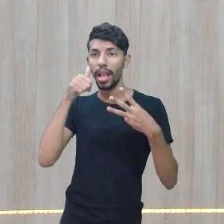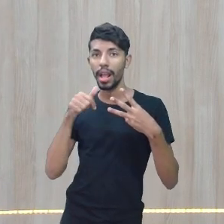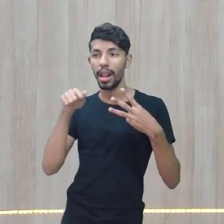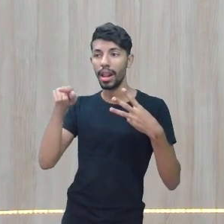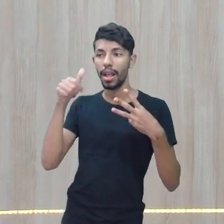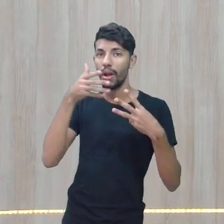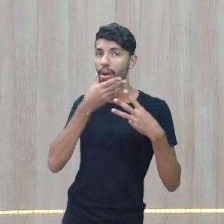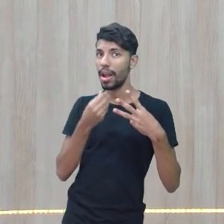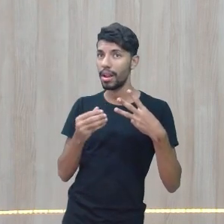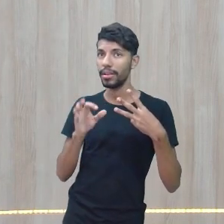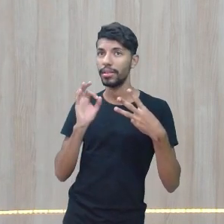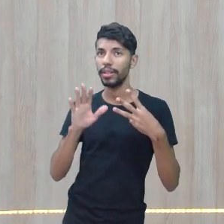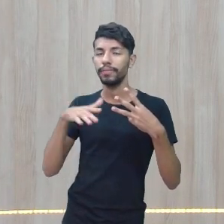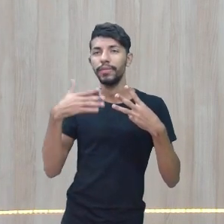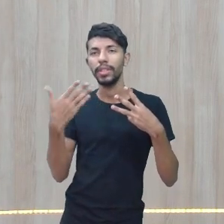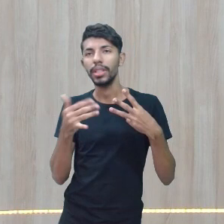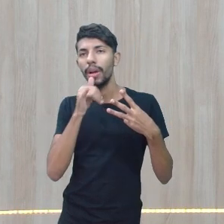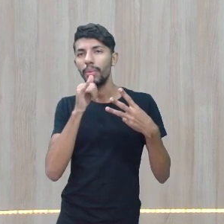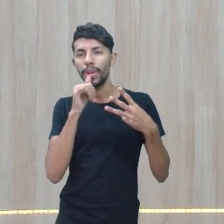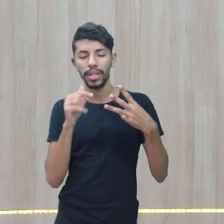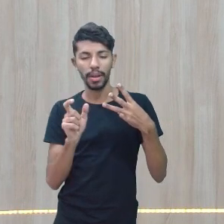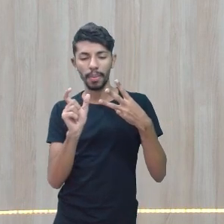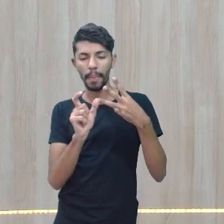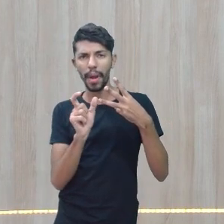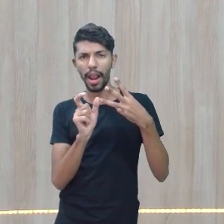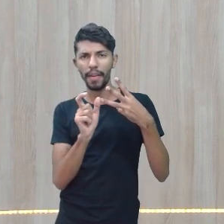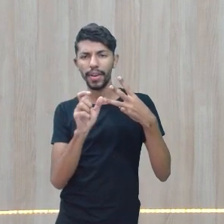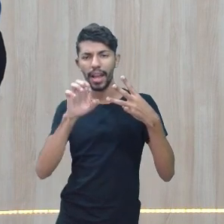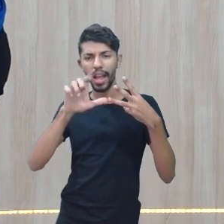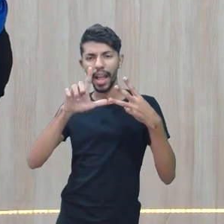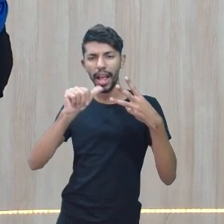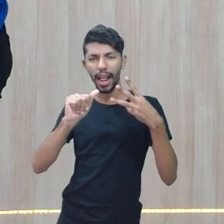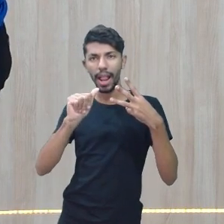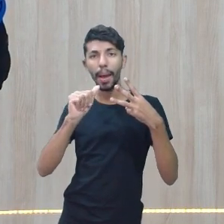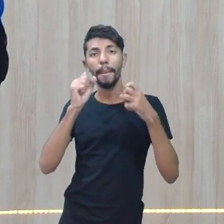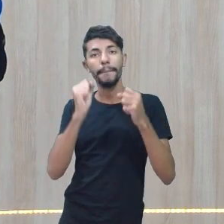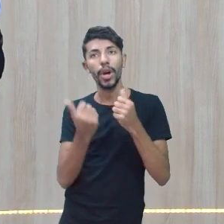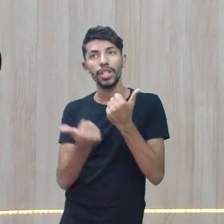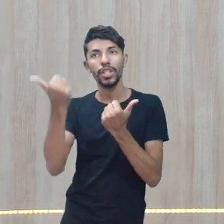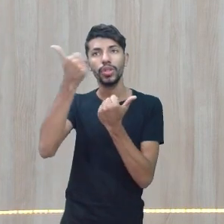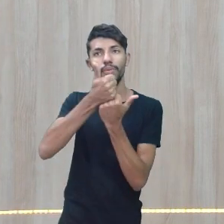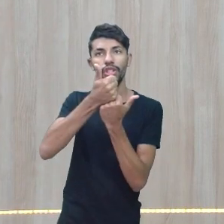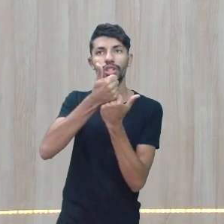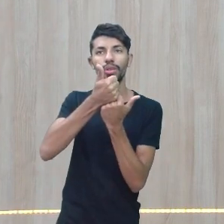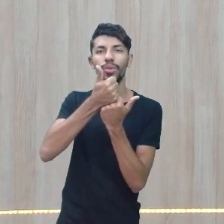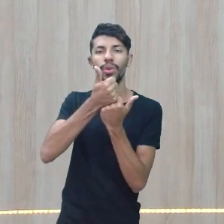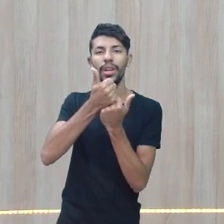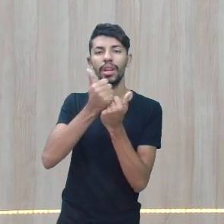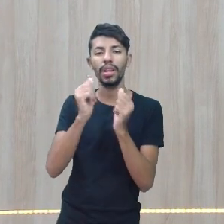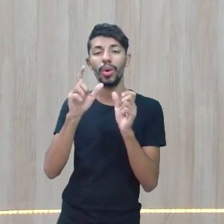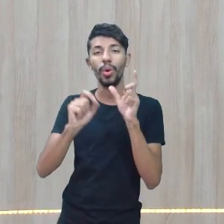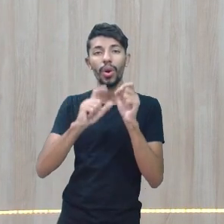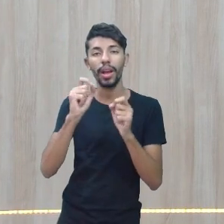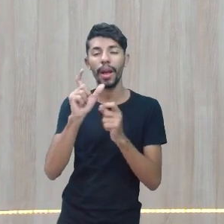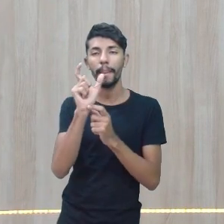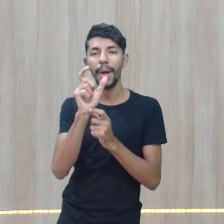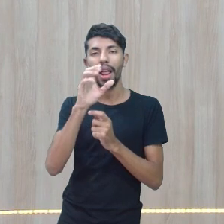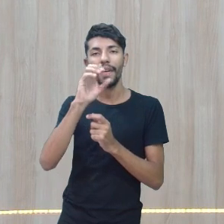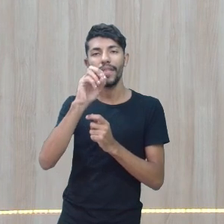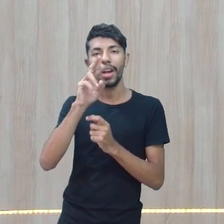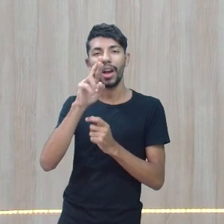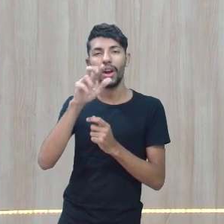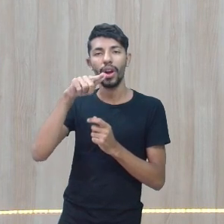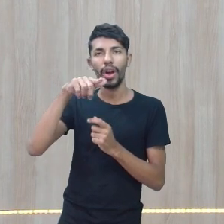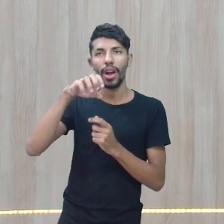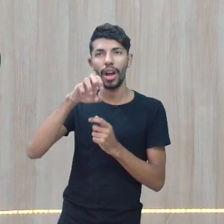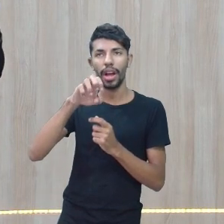ter no lugar do nome orquestra, poderia ser ela. Ela tocou uma valsa